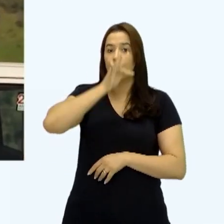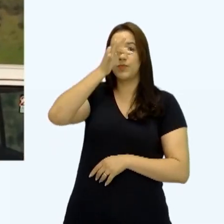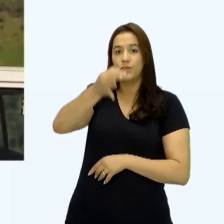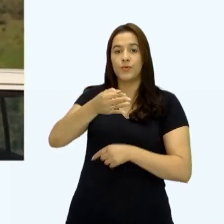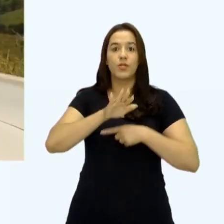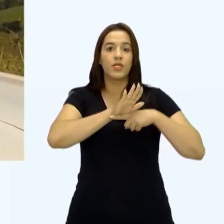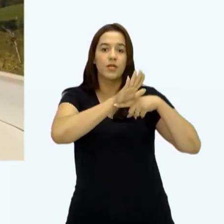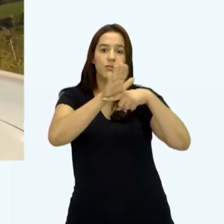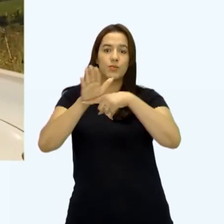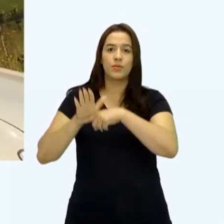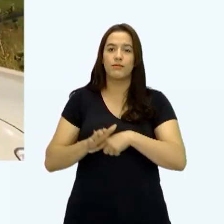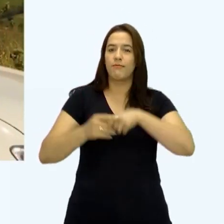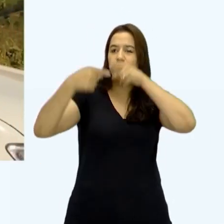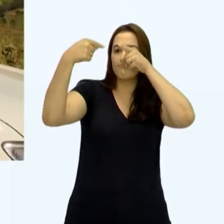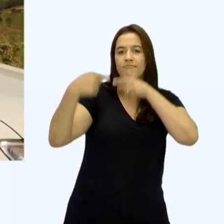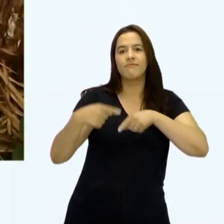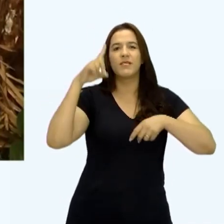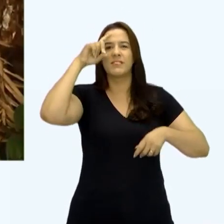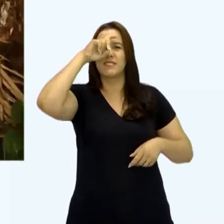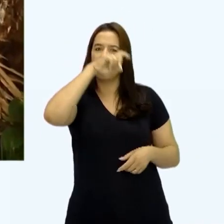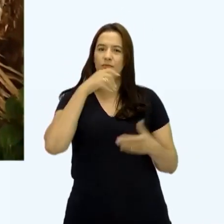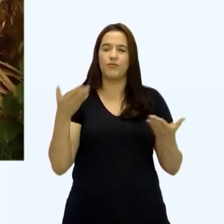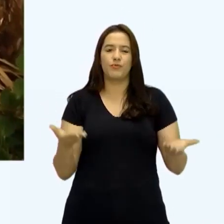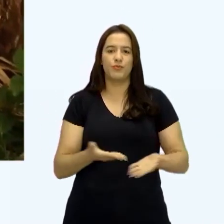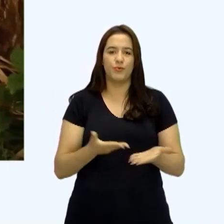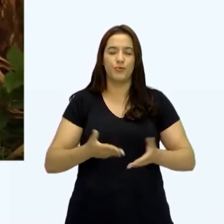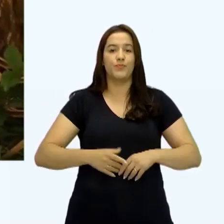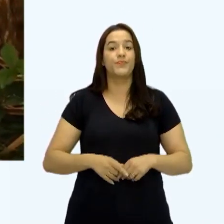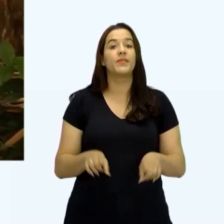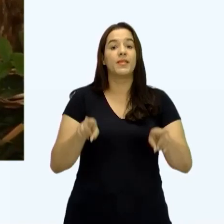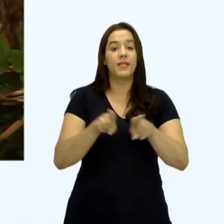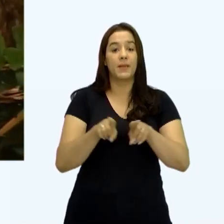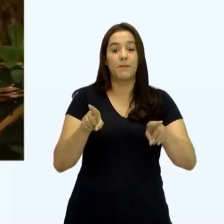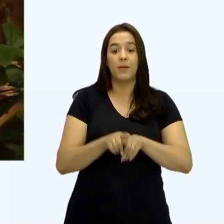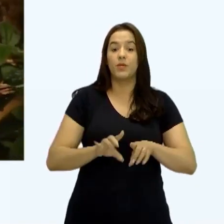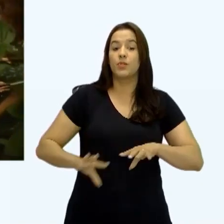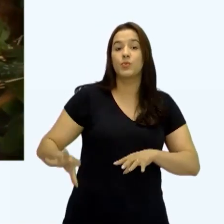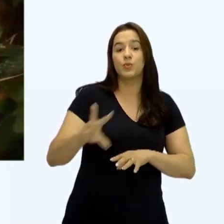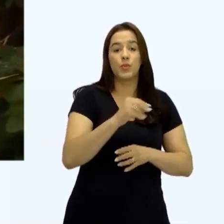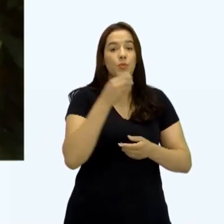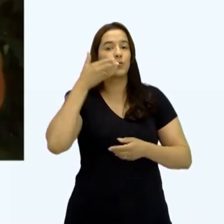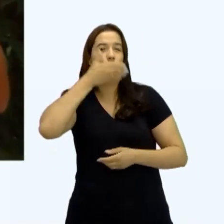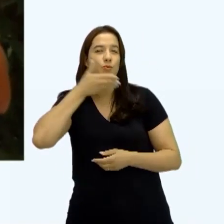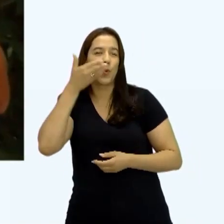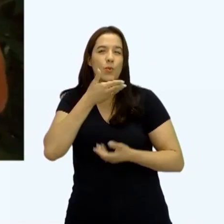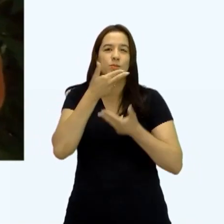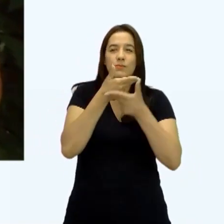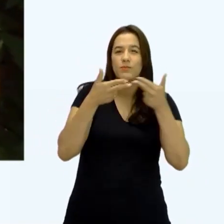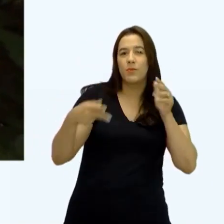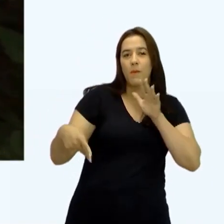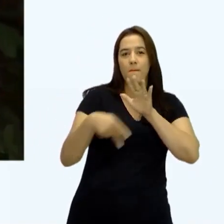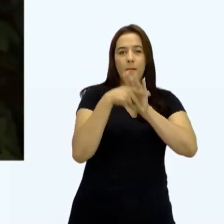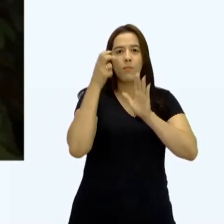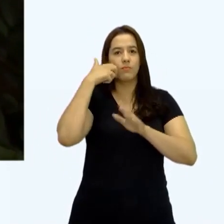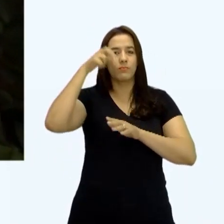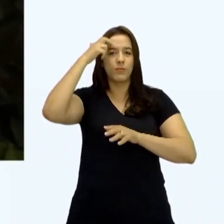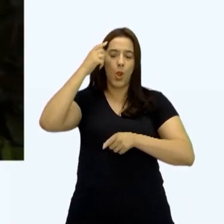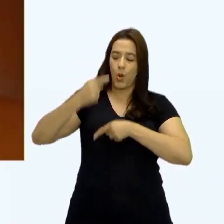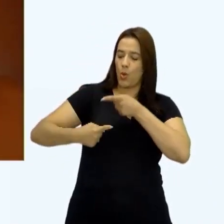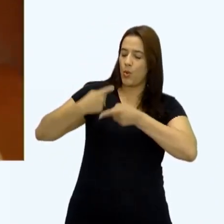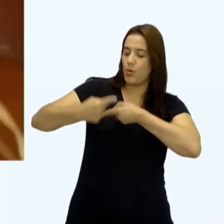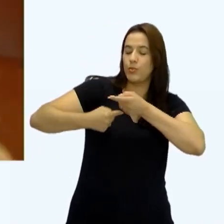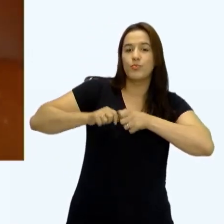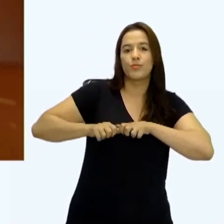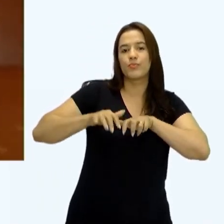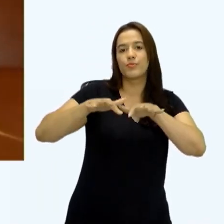a enfrentar os desafios da atualidade. É garantir que as receitas de pratos e doces típicos serão passadas de geração para